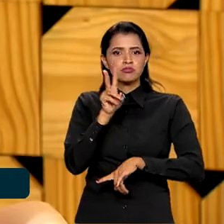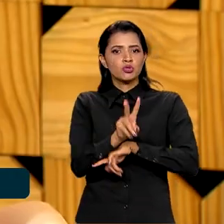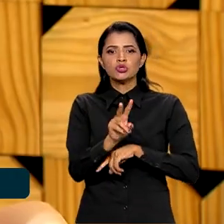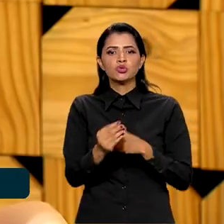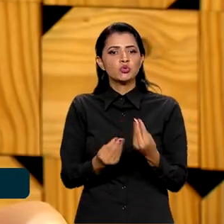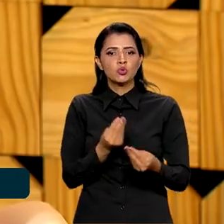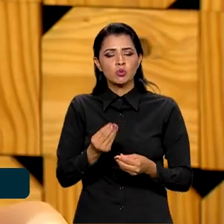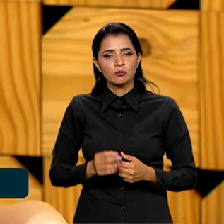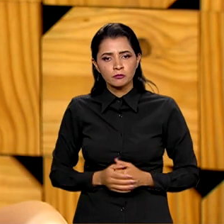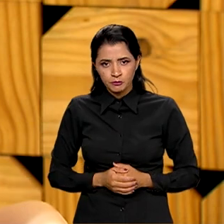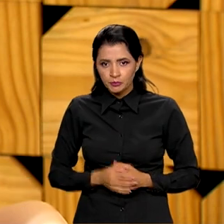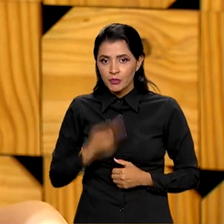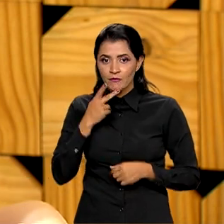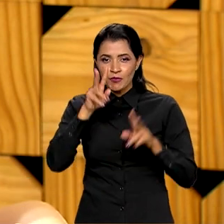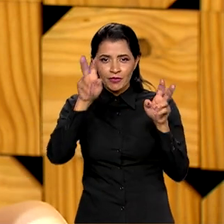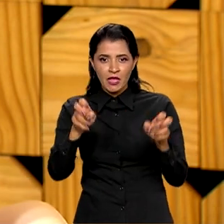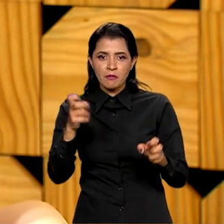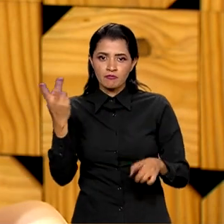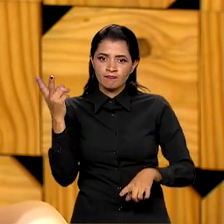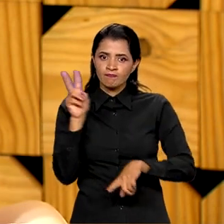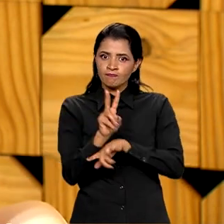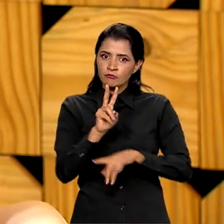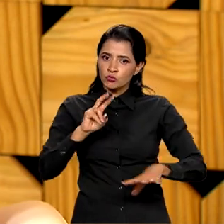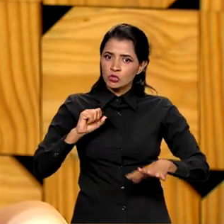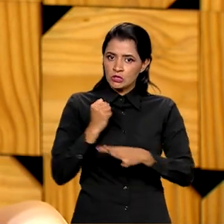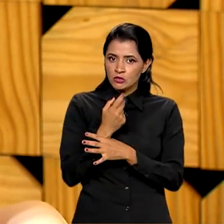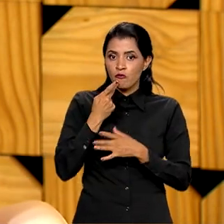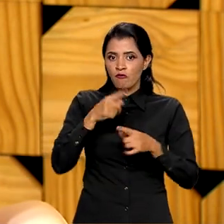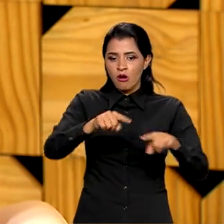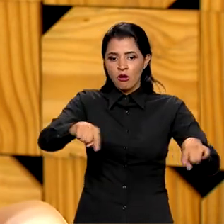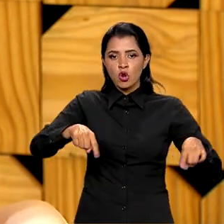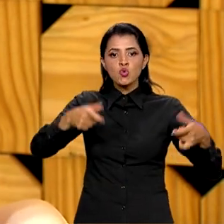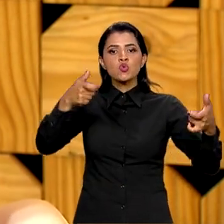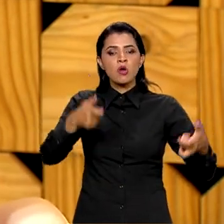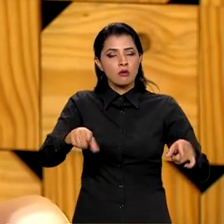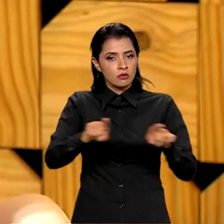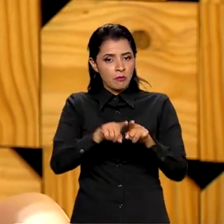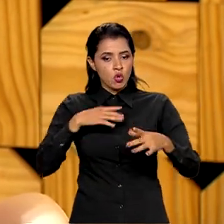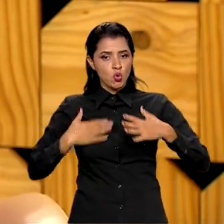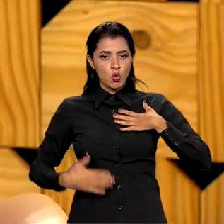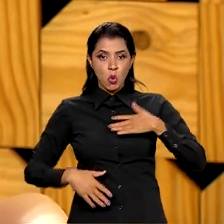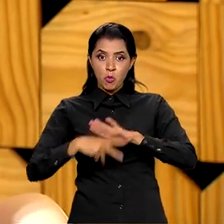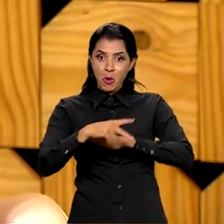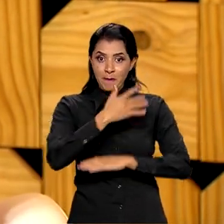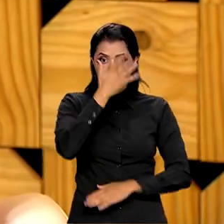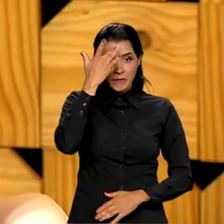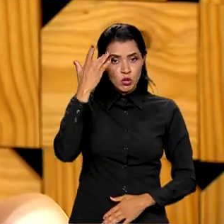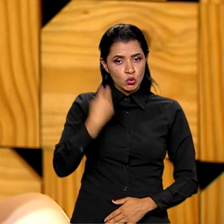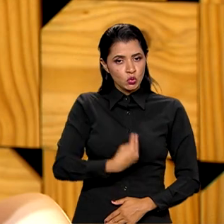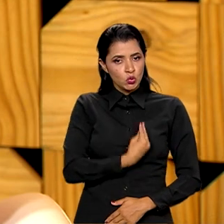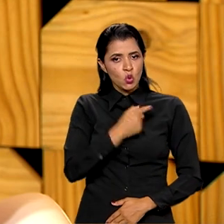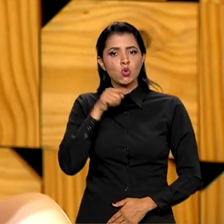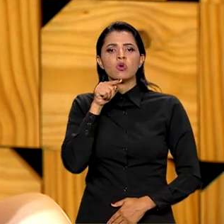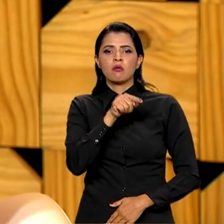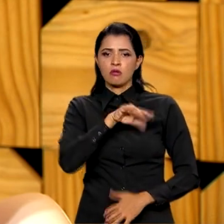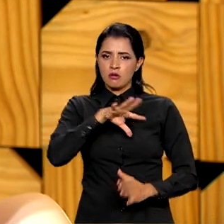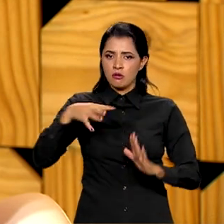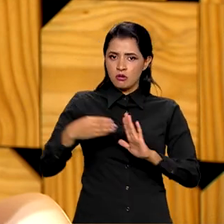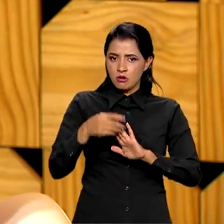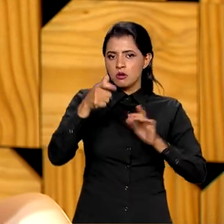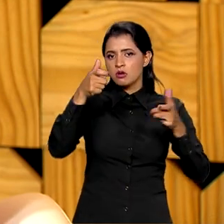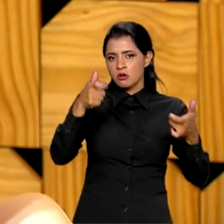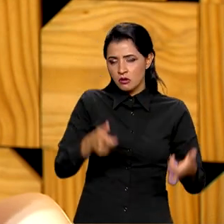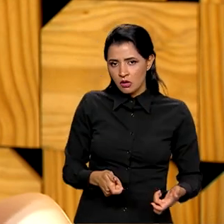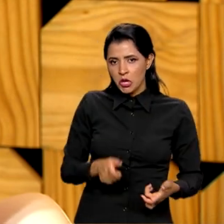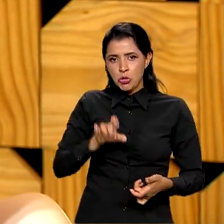em proteção, é importante dizer que você está falando de território, você está falando dos corpos também, das pessoas que habitam aquele lugar e